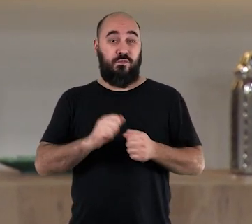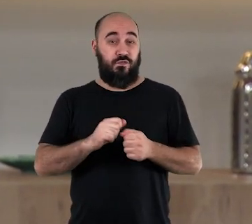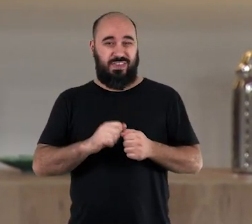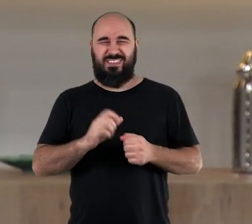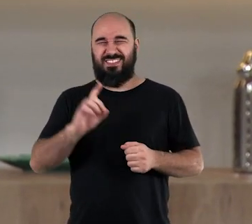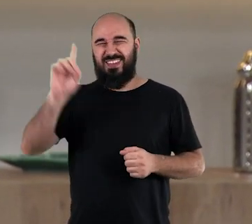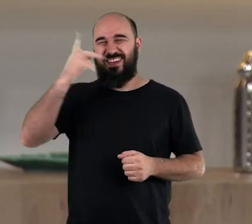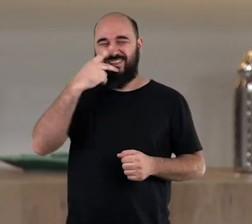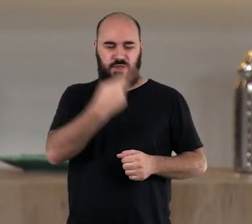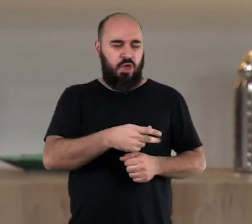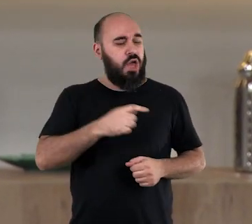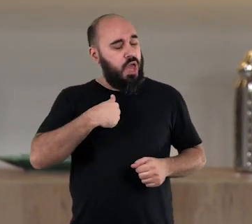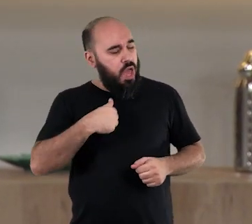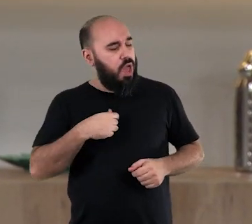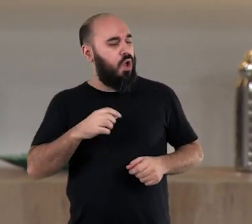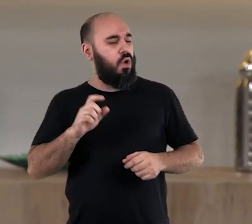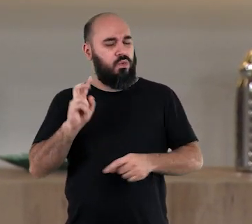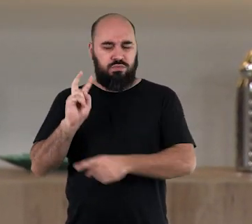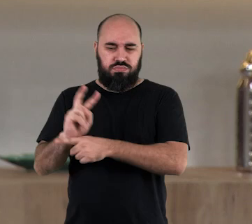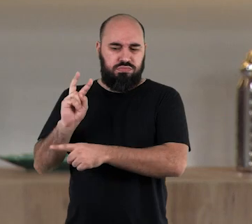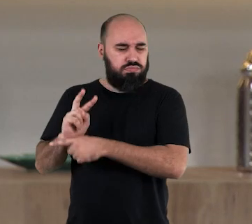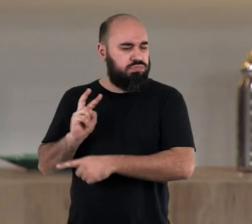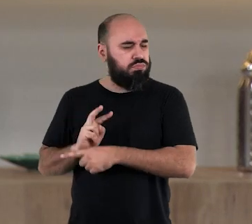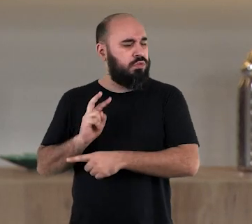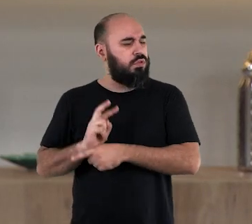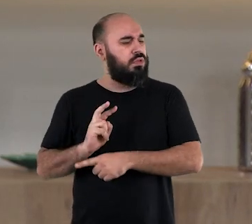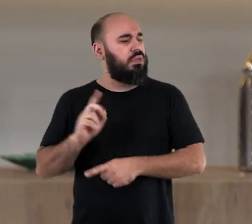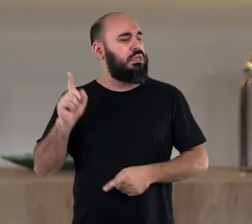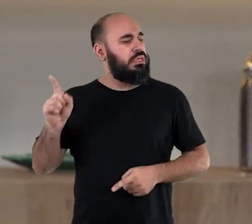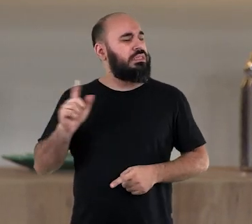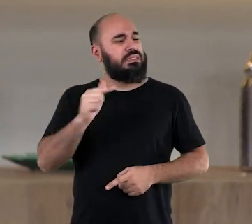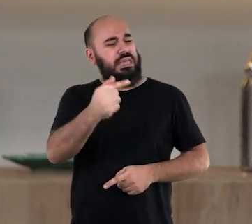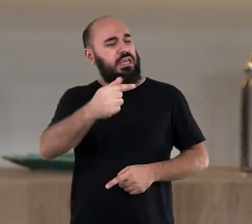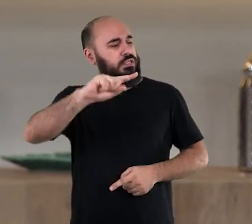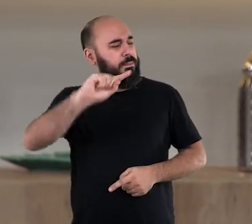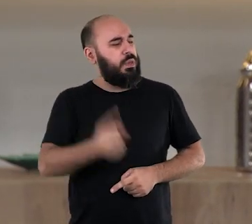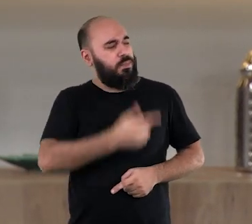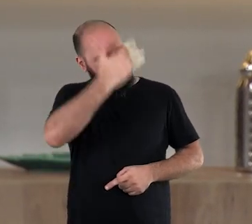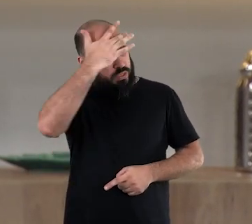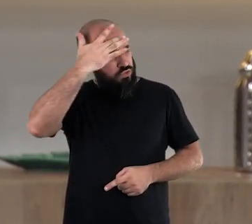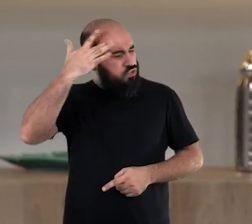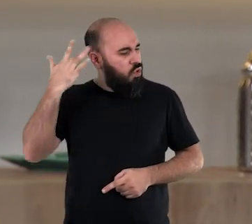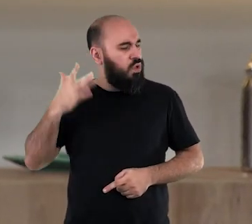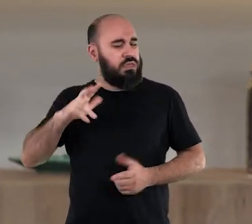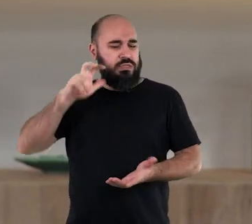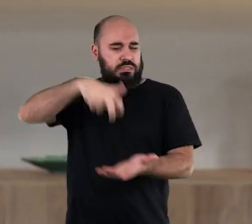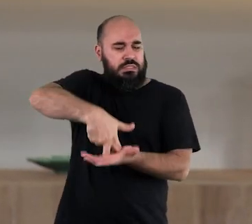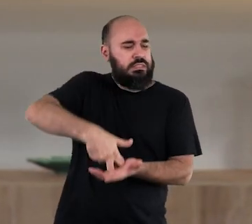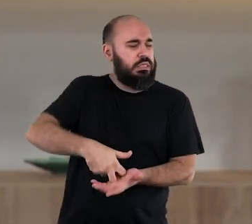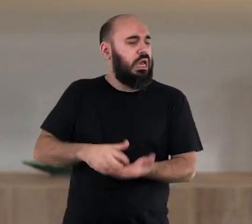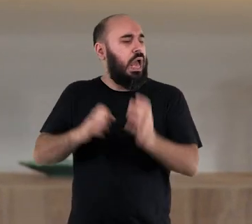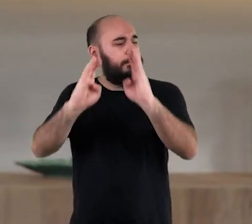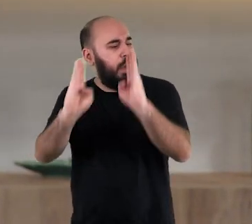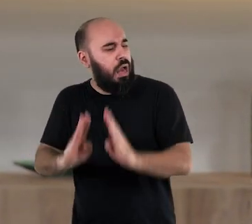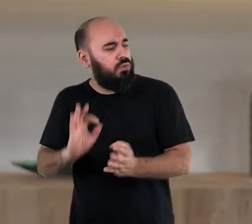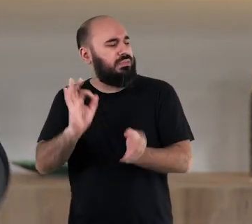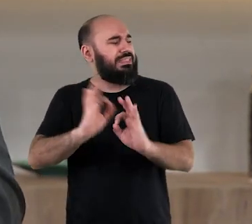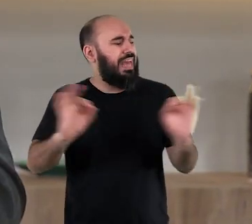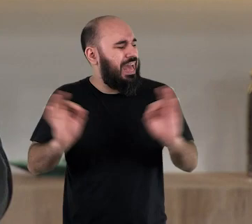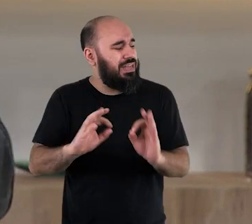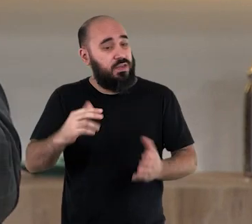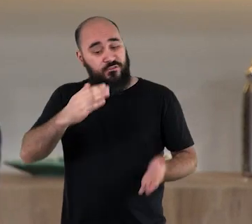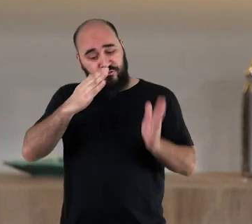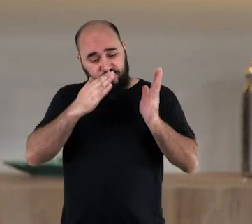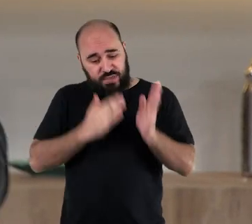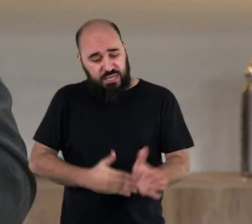7 mil cujos joelhos não se dobraram diante de Baal. Deus estava dizendo assim: Elias, não pense que você